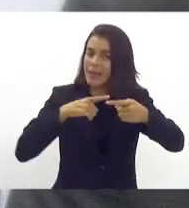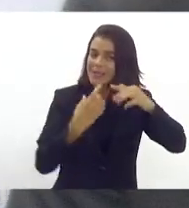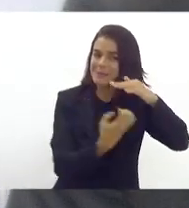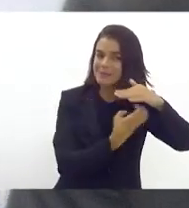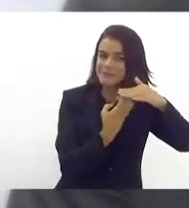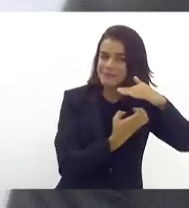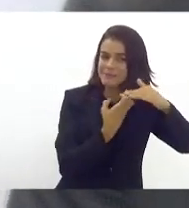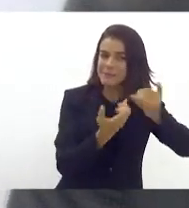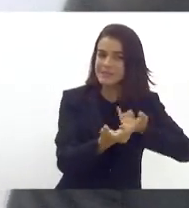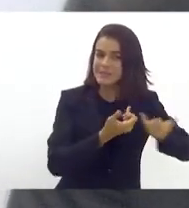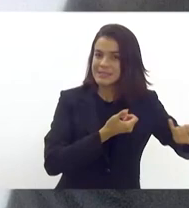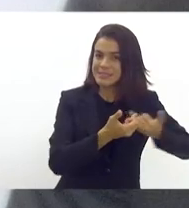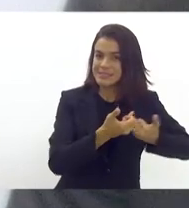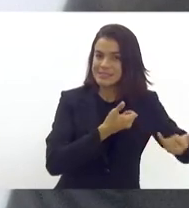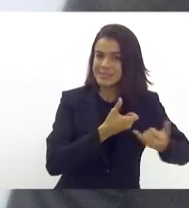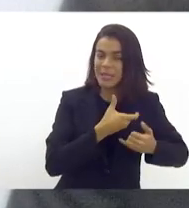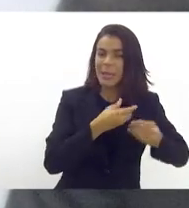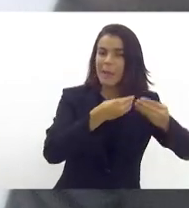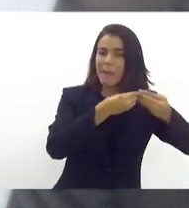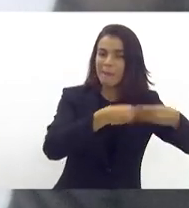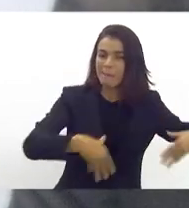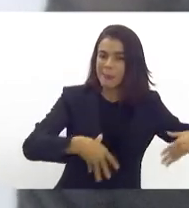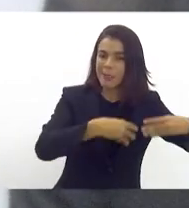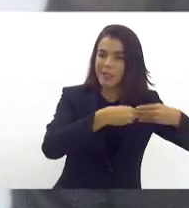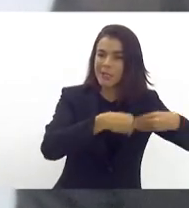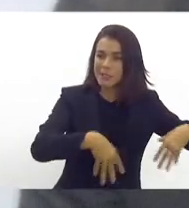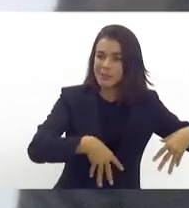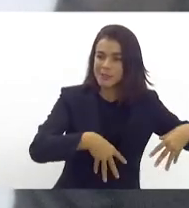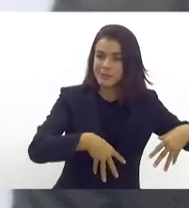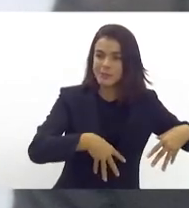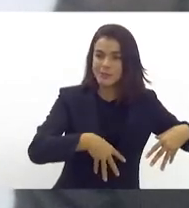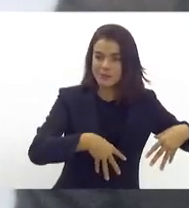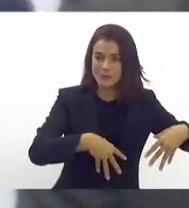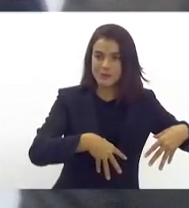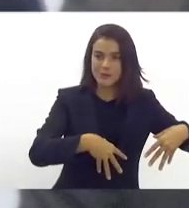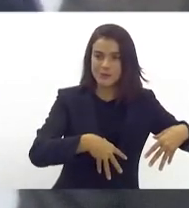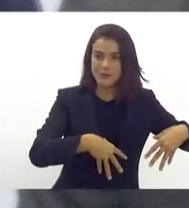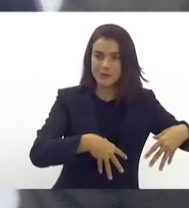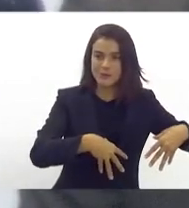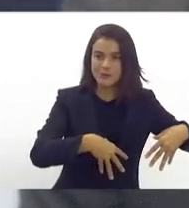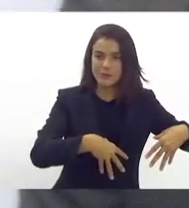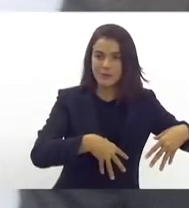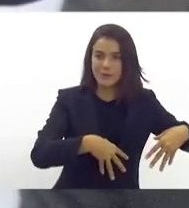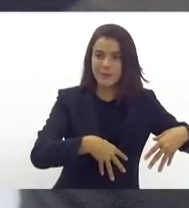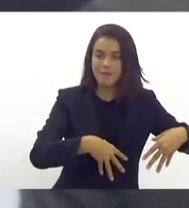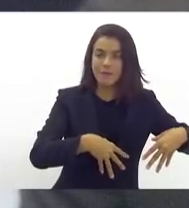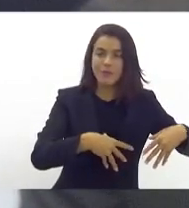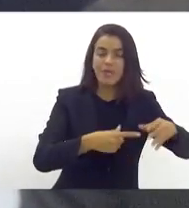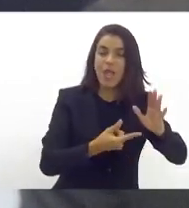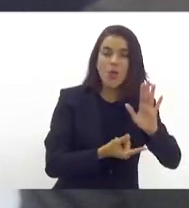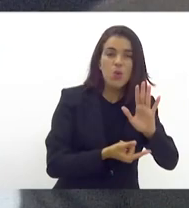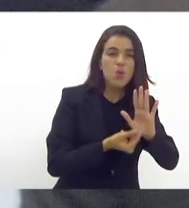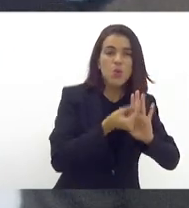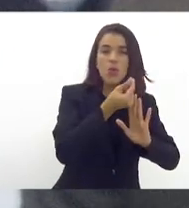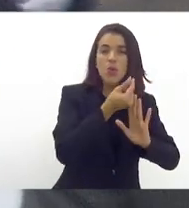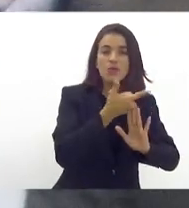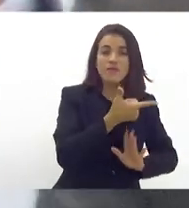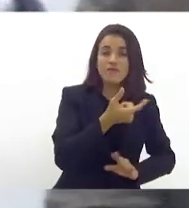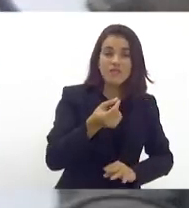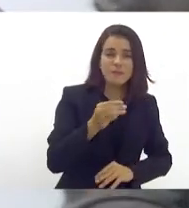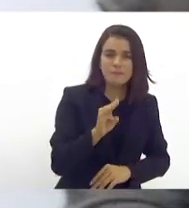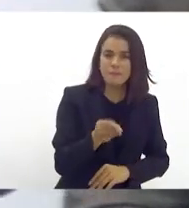dizendo que tem prejuízo e eu tenho um um lucro de 20 bilhões no